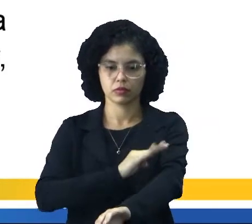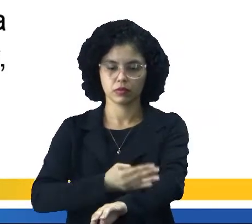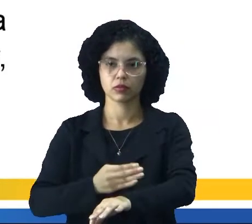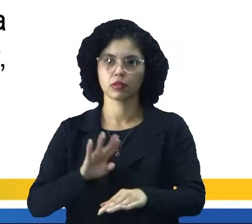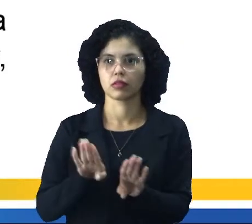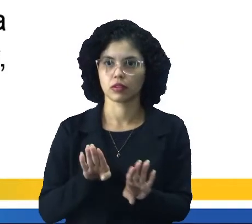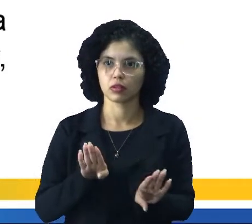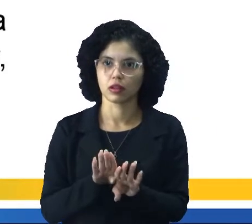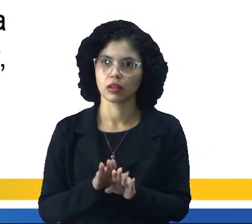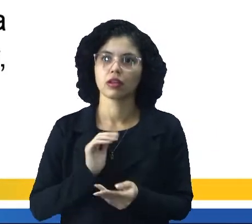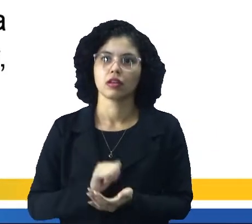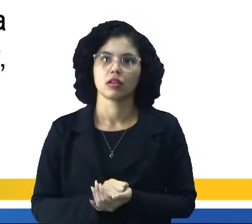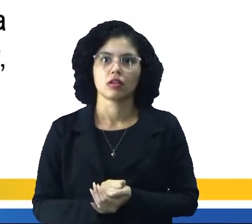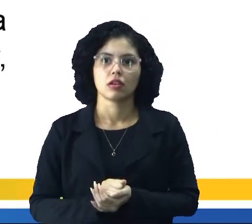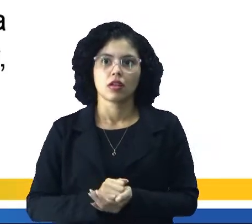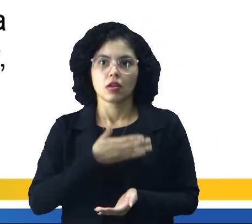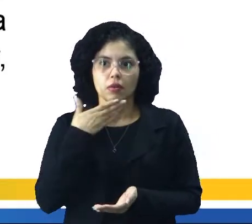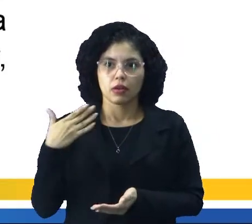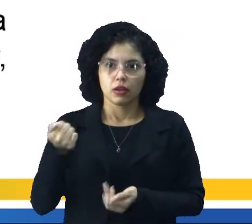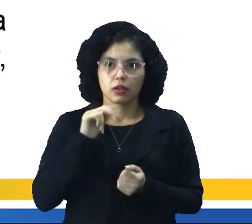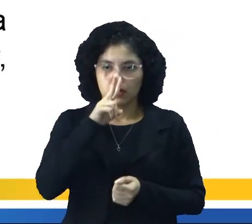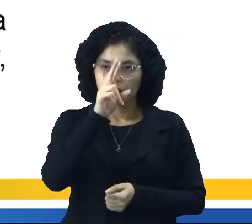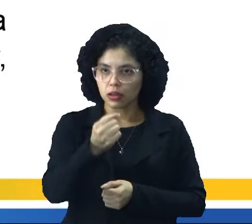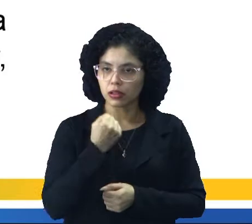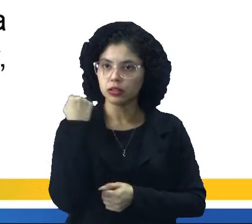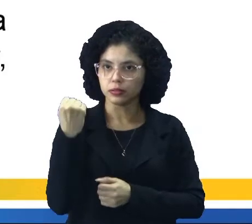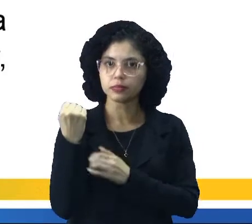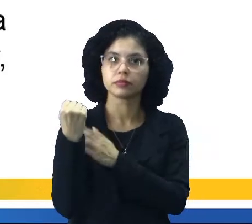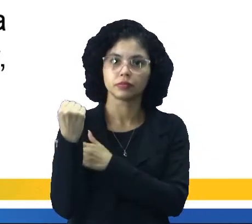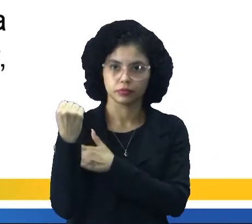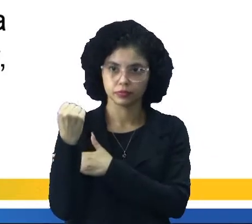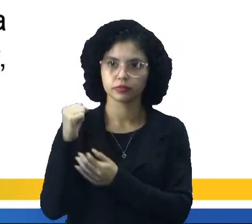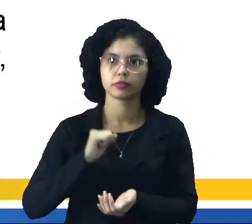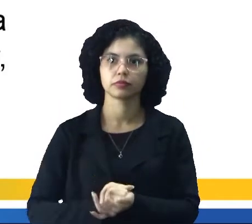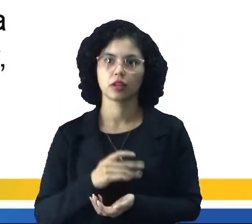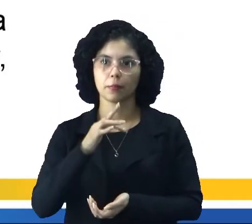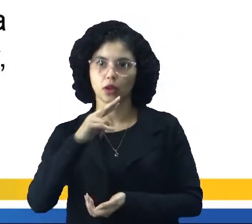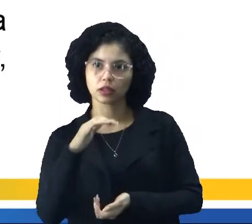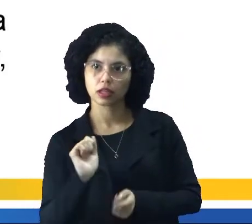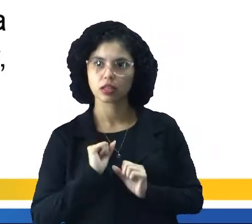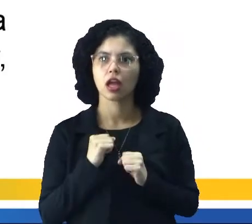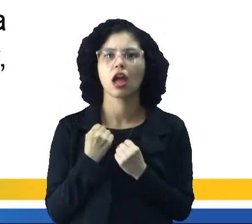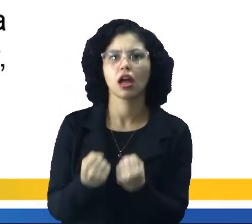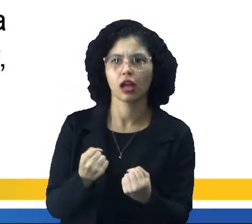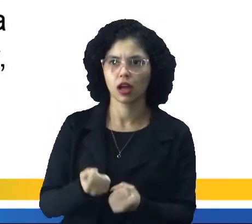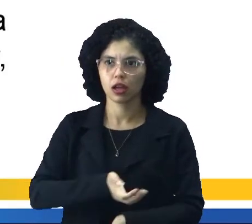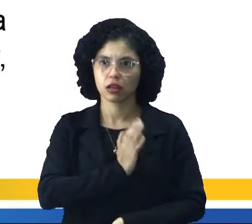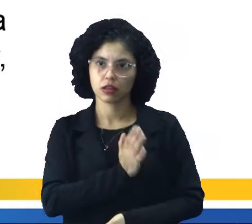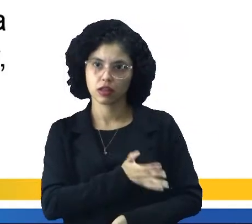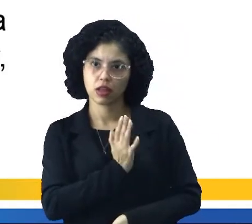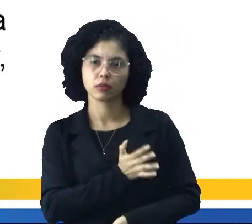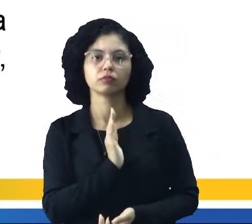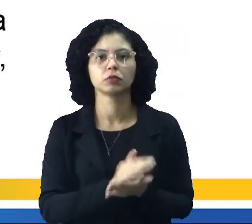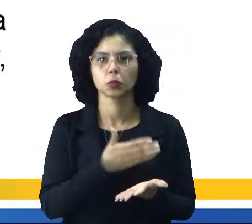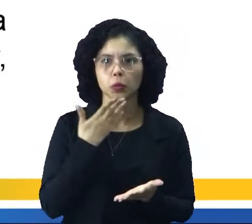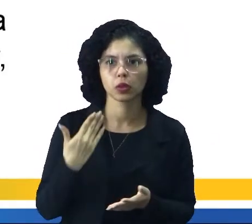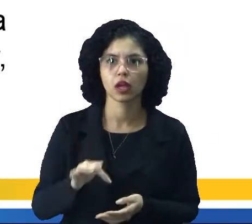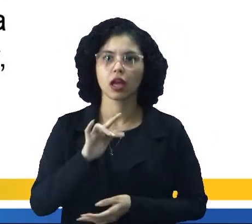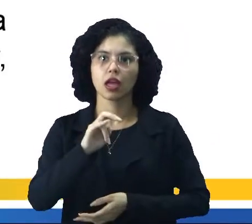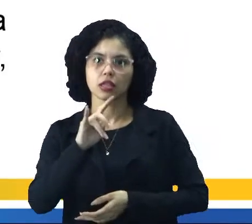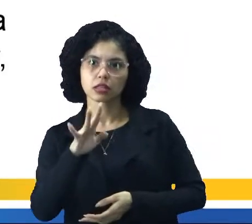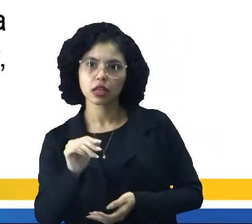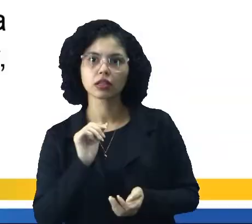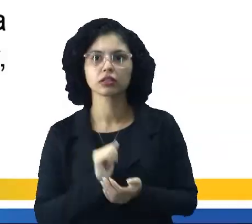e metabolismo por meio do aprimoramento na força muscular, potência, resistência cardiovascular,